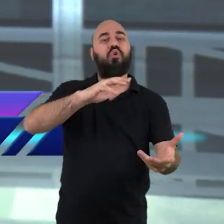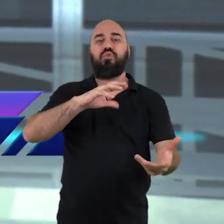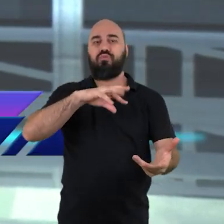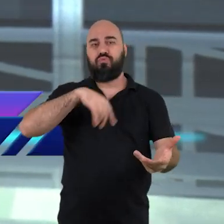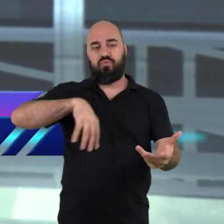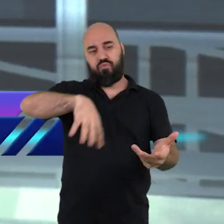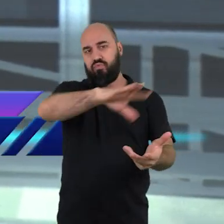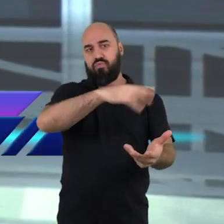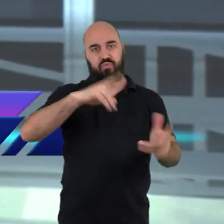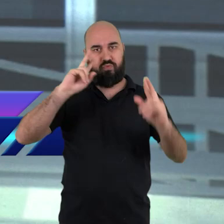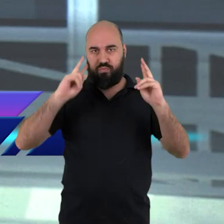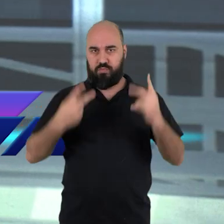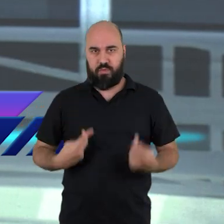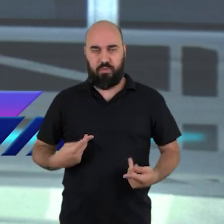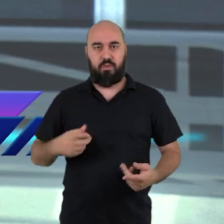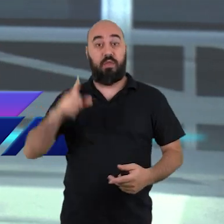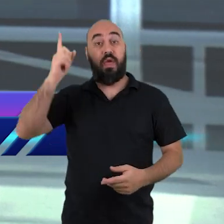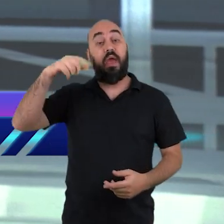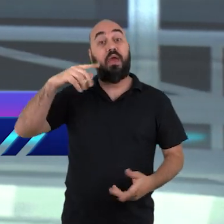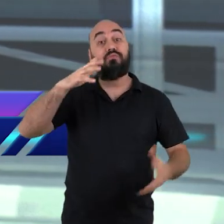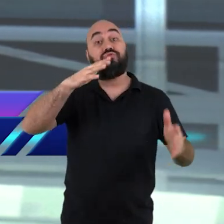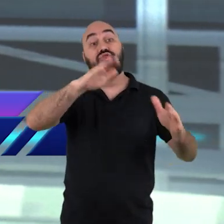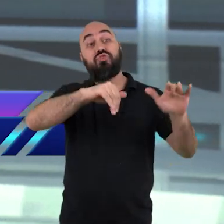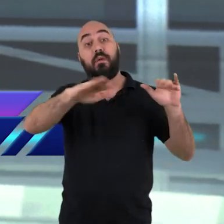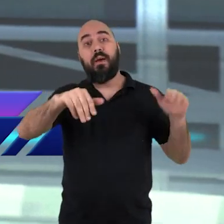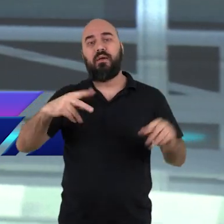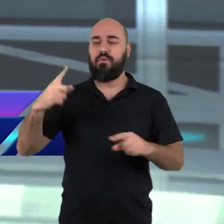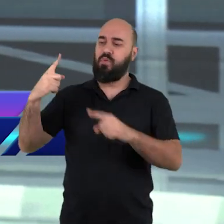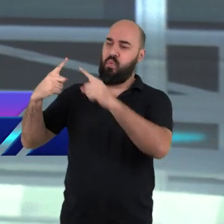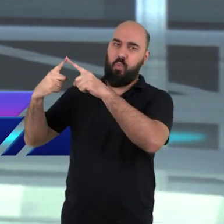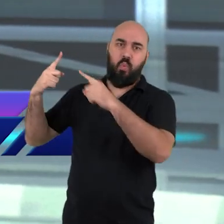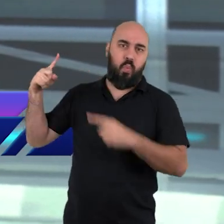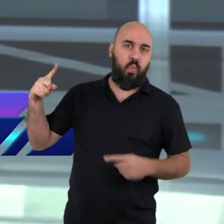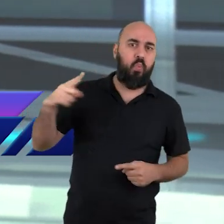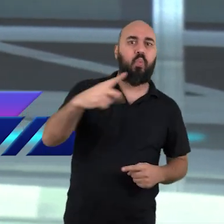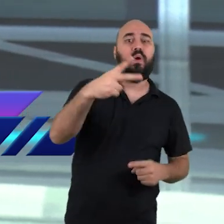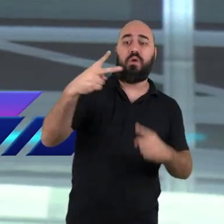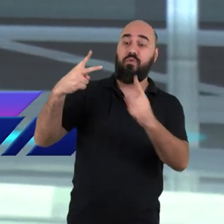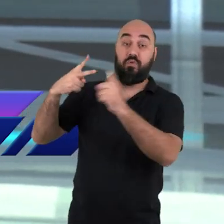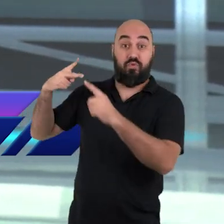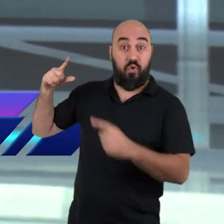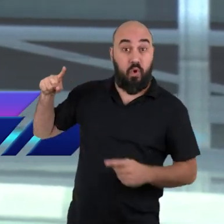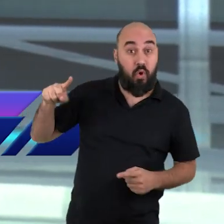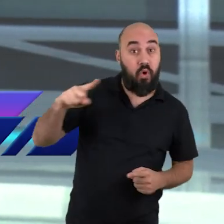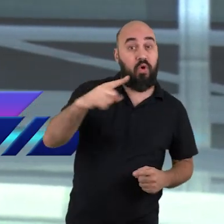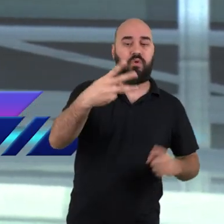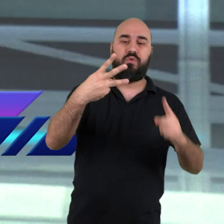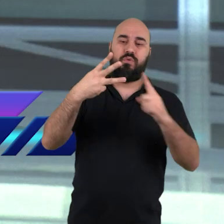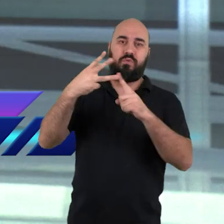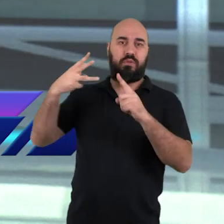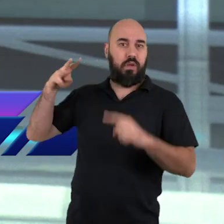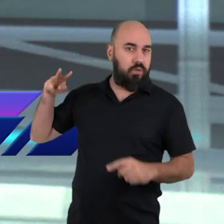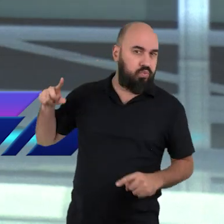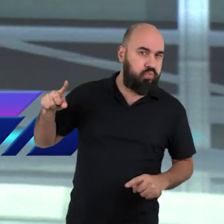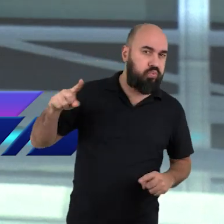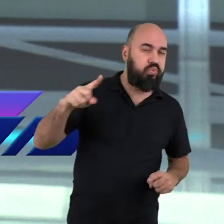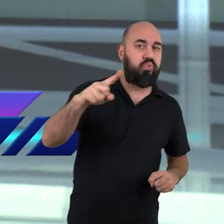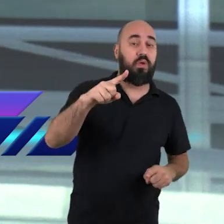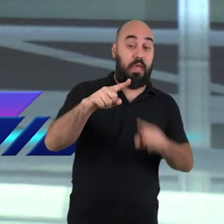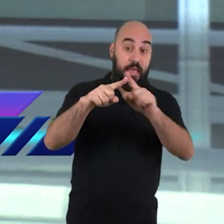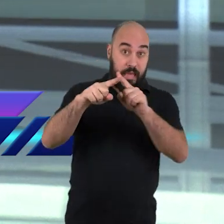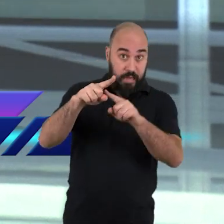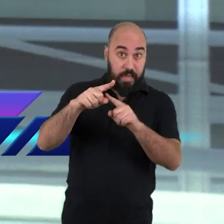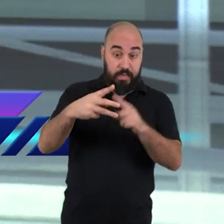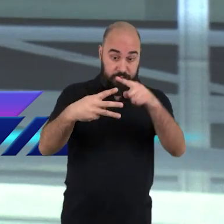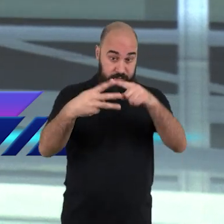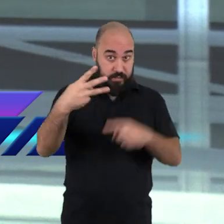para todos os seres humanos. É um chamado à humanidade para uma advertência que